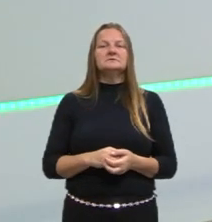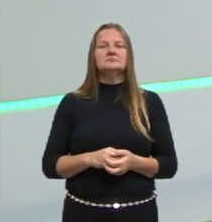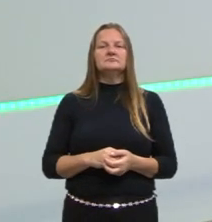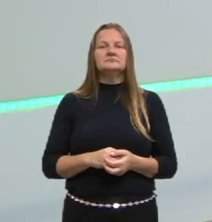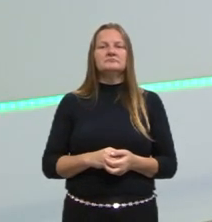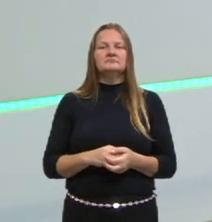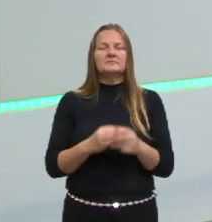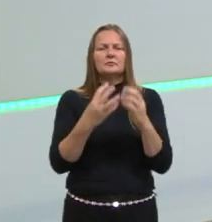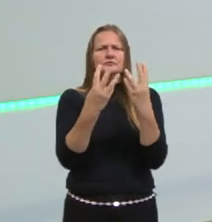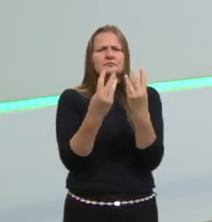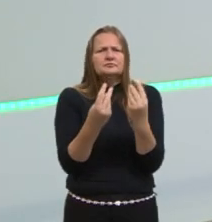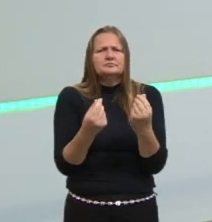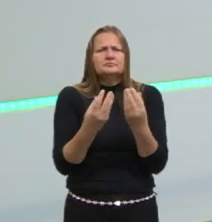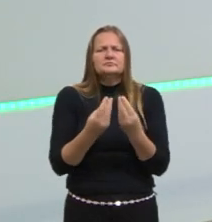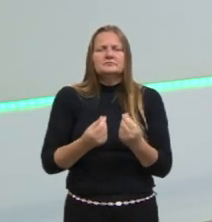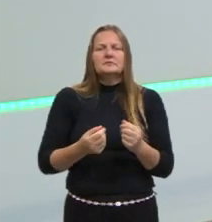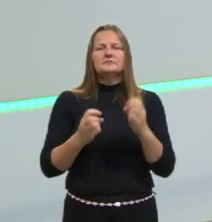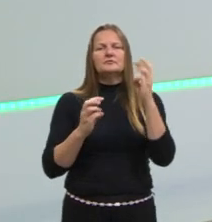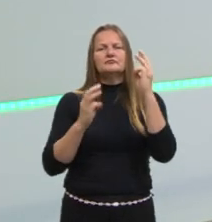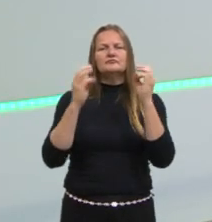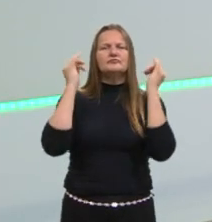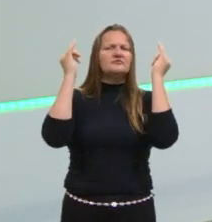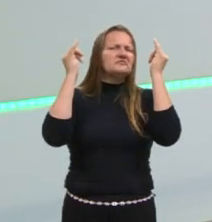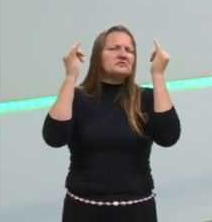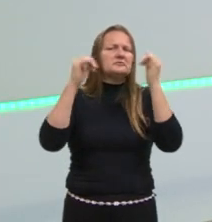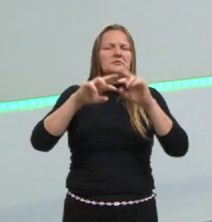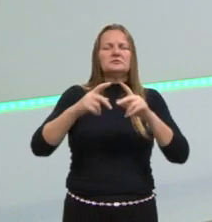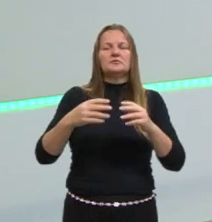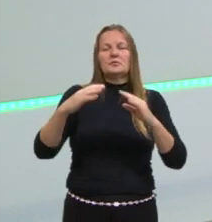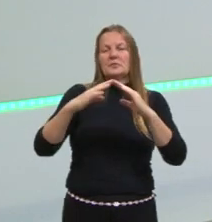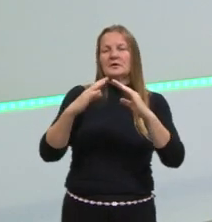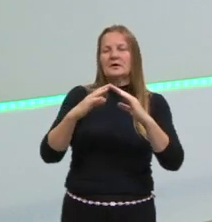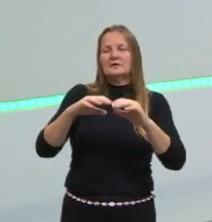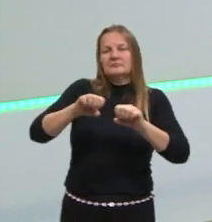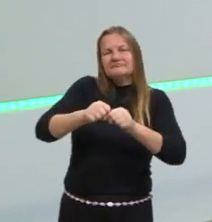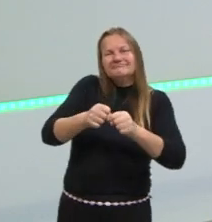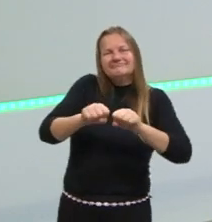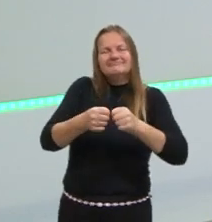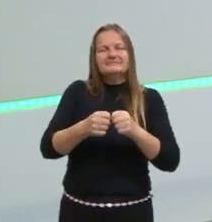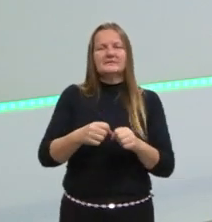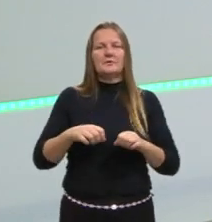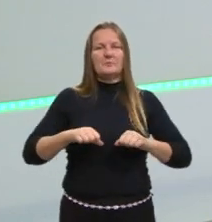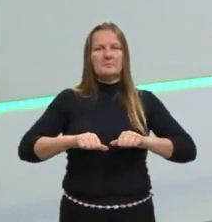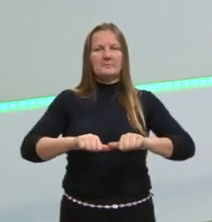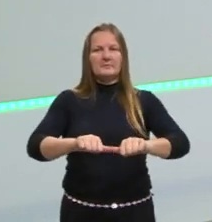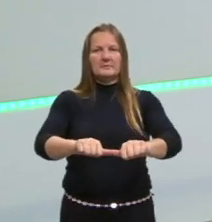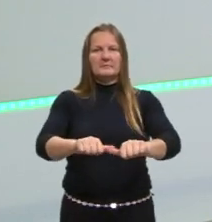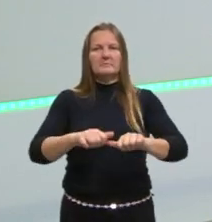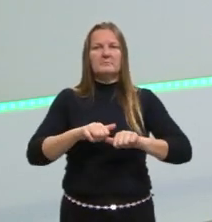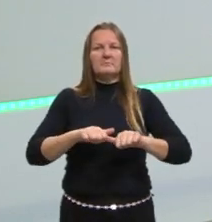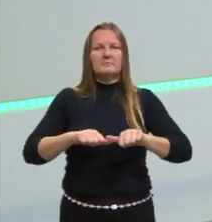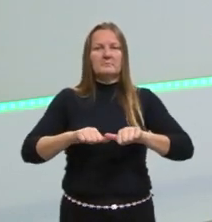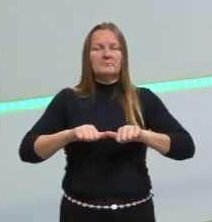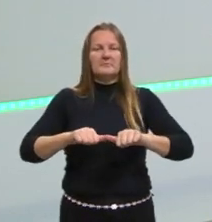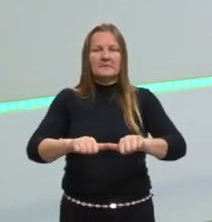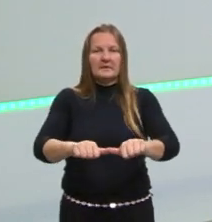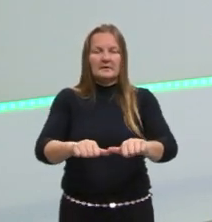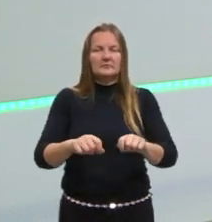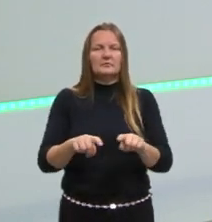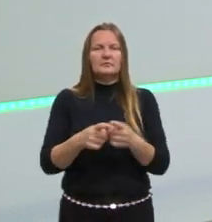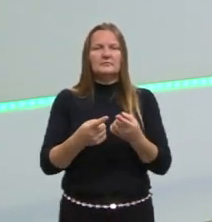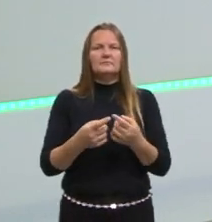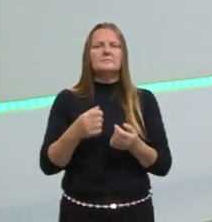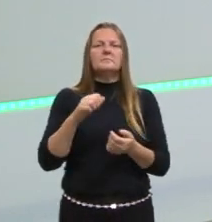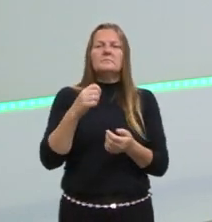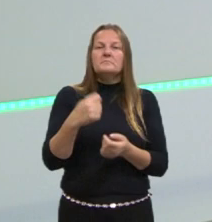desgaste durante o transporte e até mesmo na nossa casa ou no supermercado Então tem que ter essa resistência mecânica resistência física